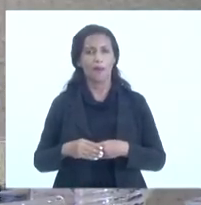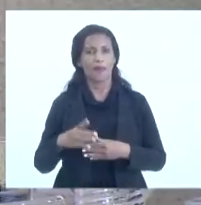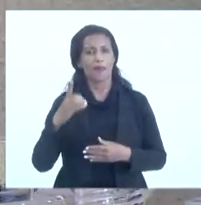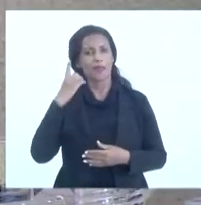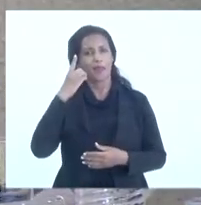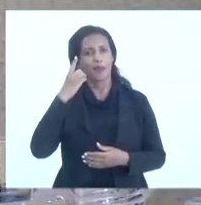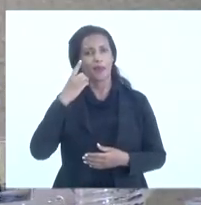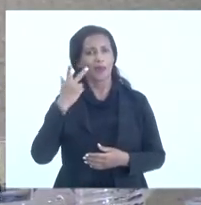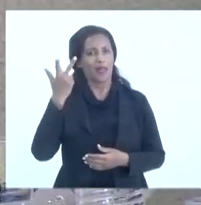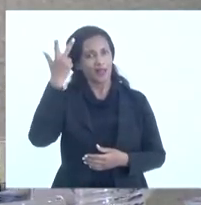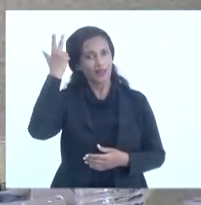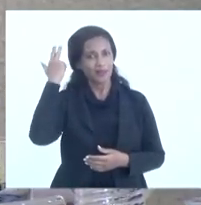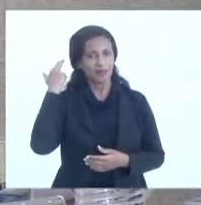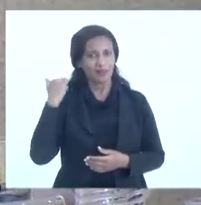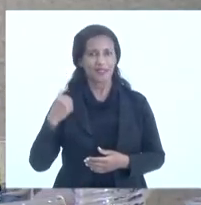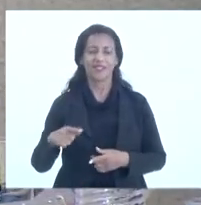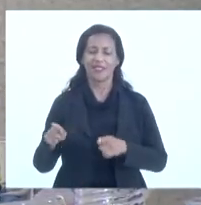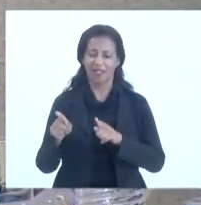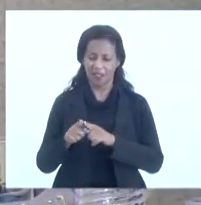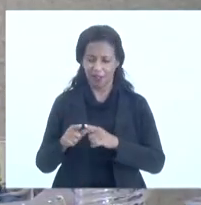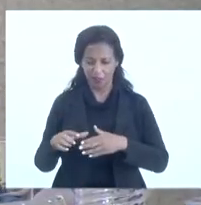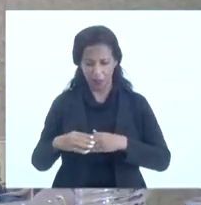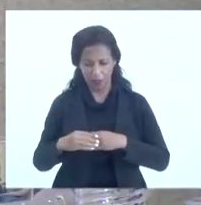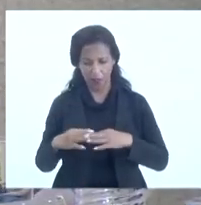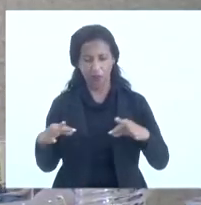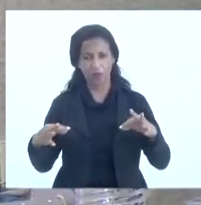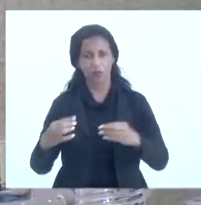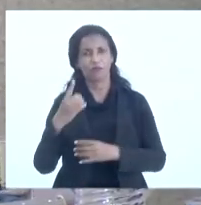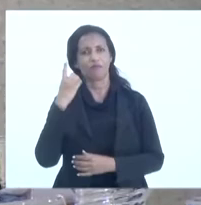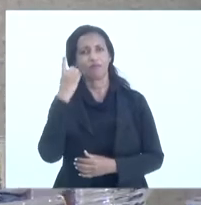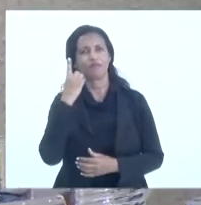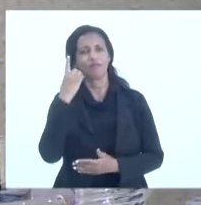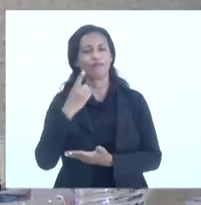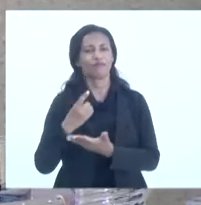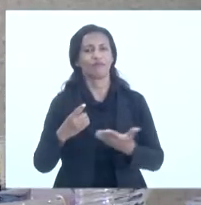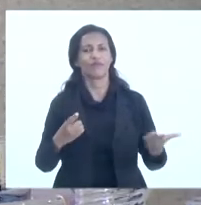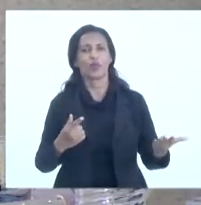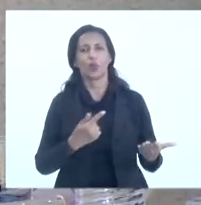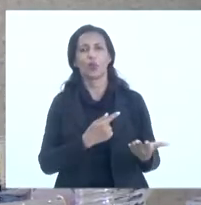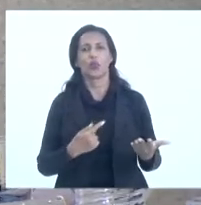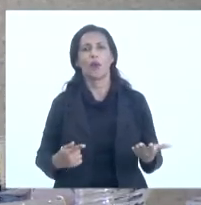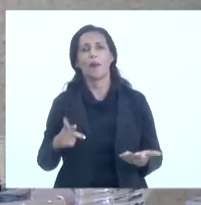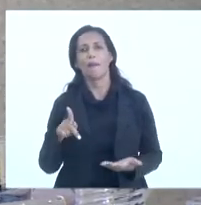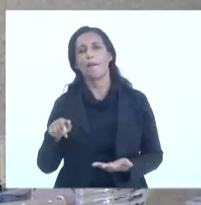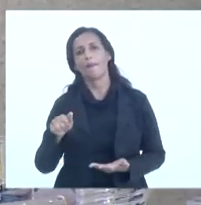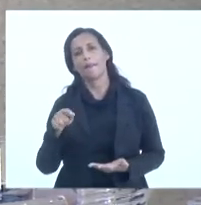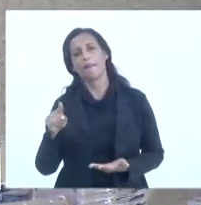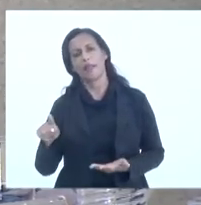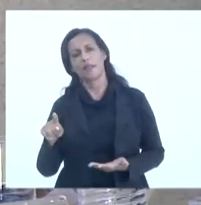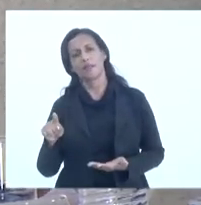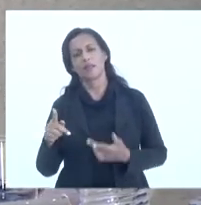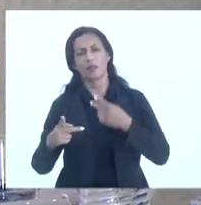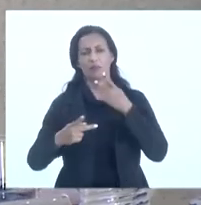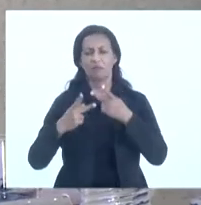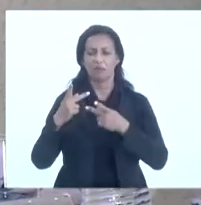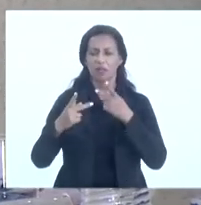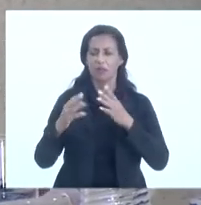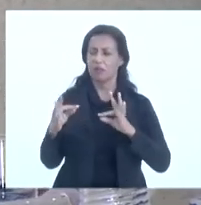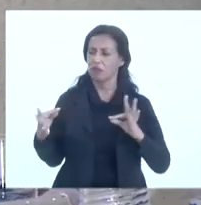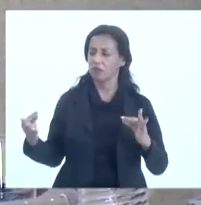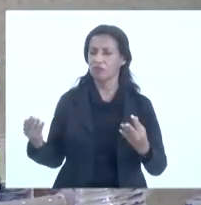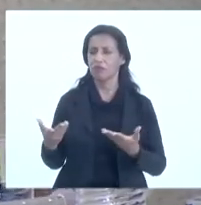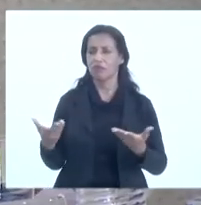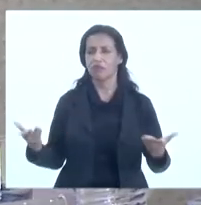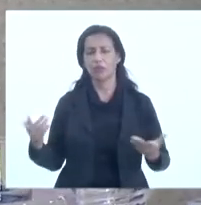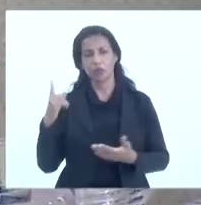minha cidade, eu saúdo a todos os deputados aqui presentes. Saudar aqui o governador Pezão, pelas falas de todos aqui,